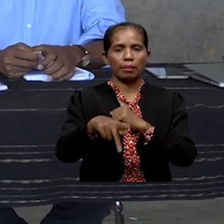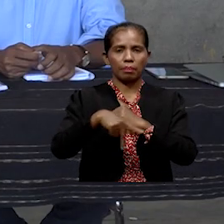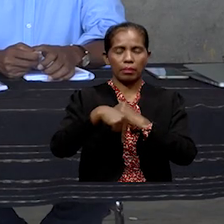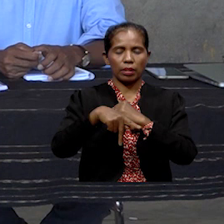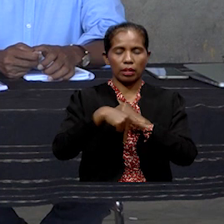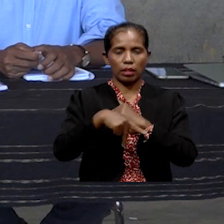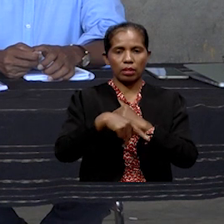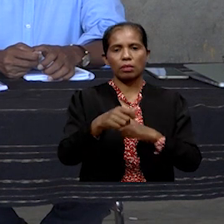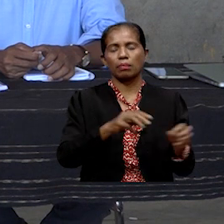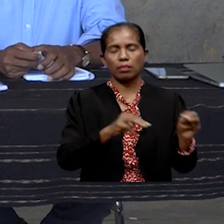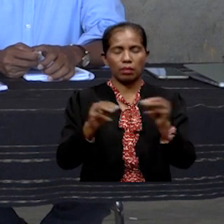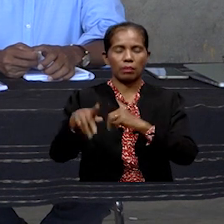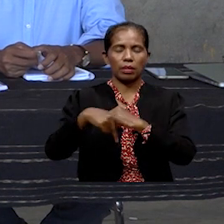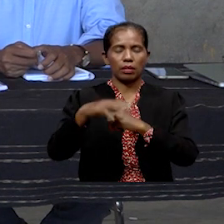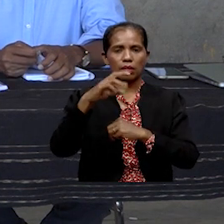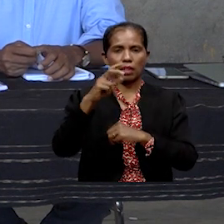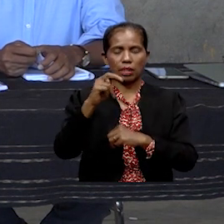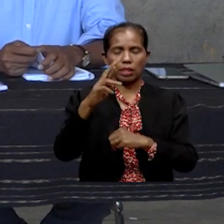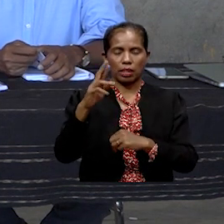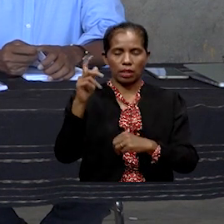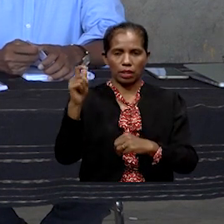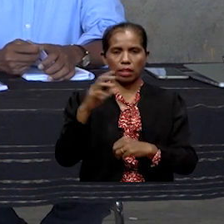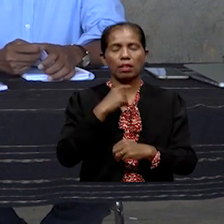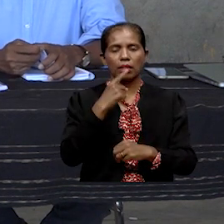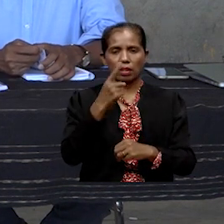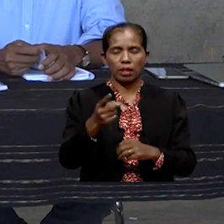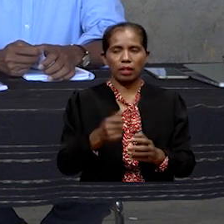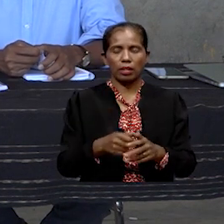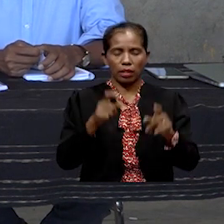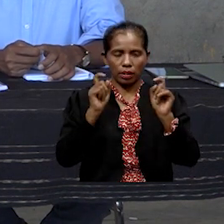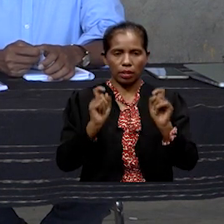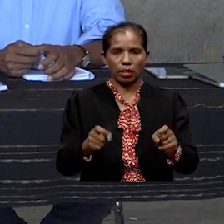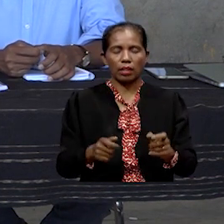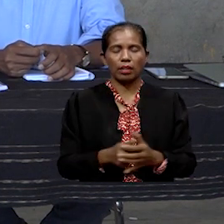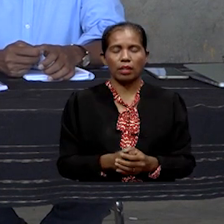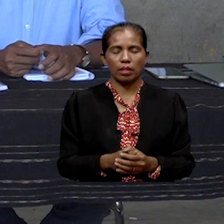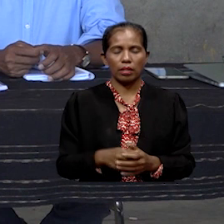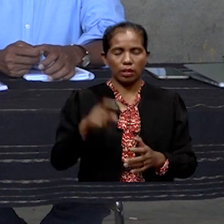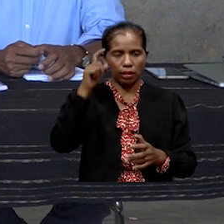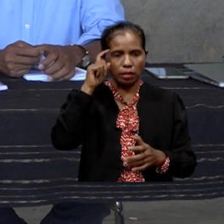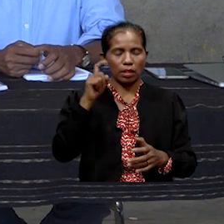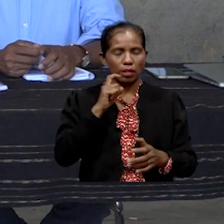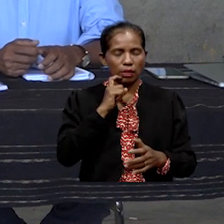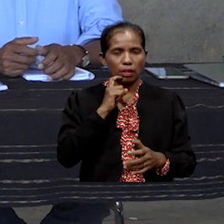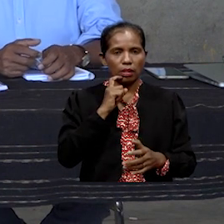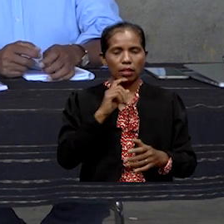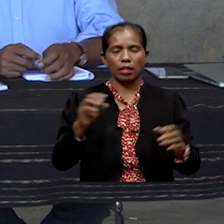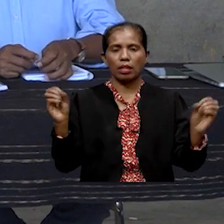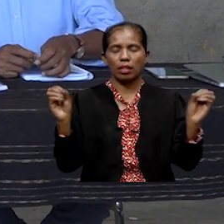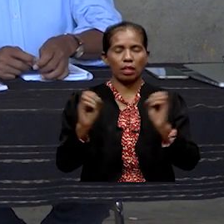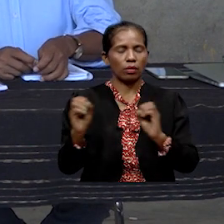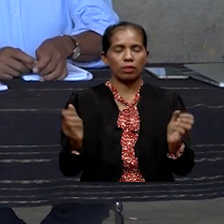partido CNRD, ba liu ba mau bot Kairala Shanana Gushmaun, preciso clarificar tang mau Kairala Shanana Gushmaun, la os